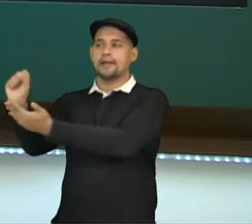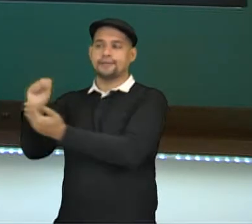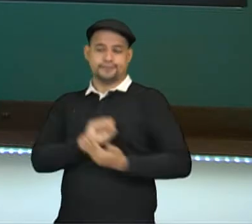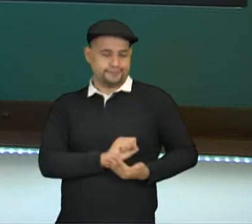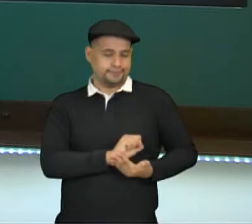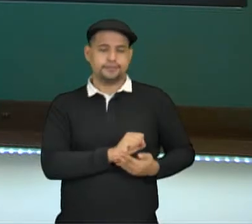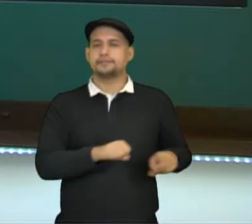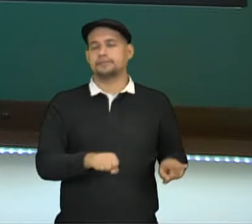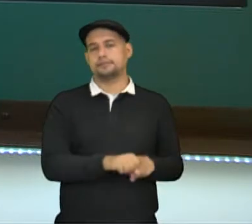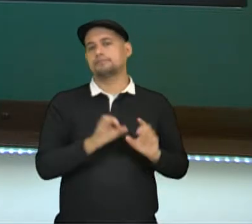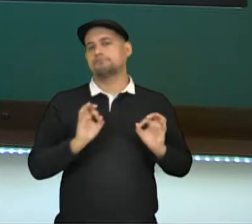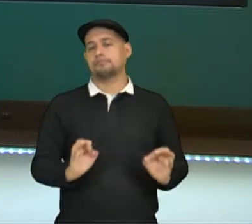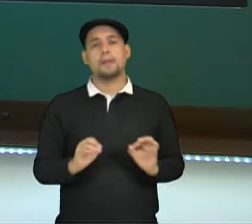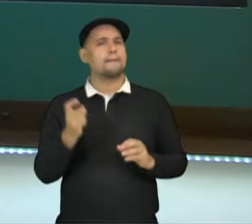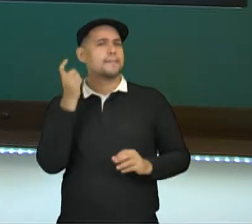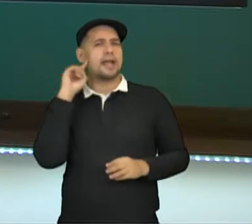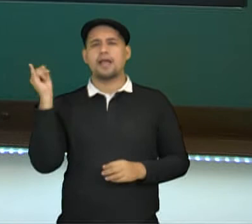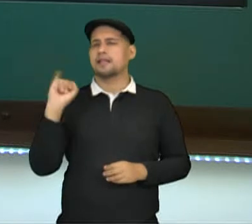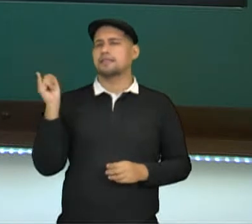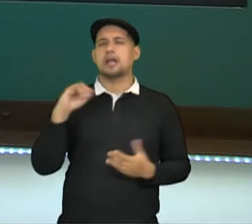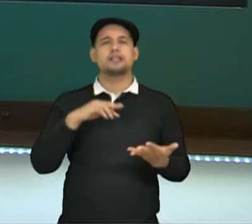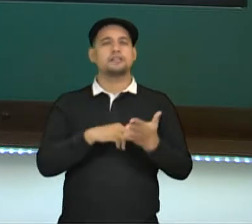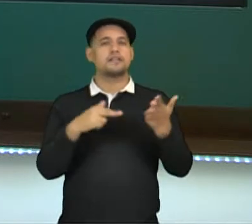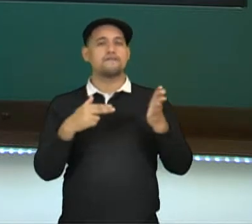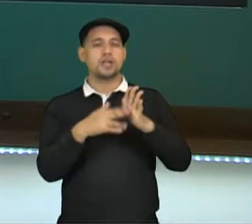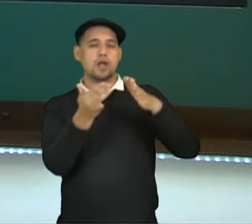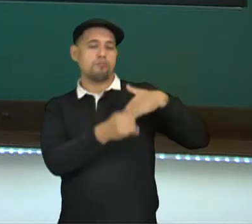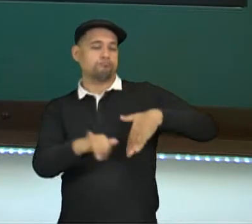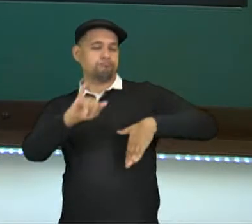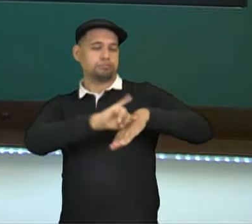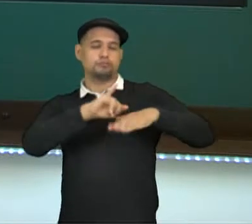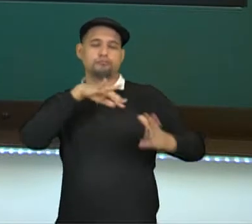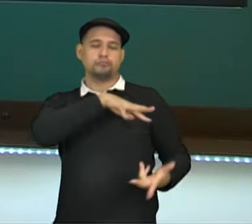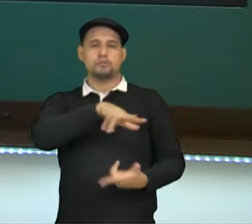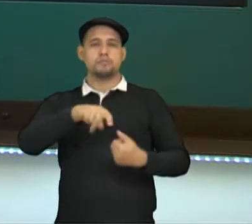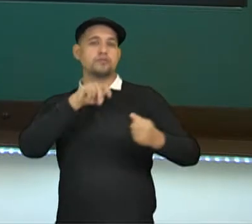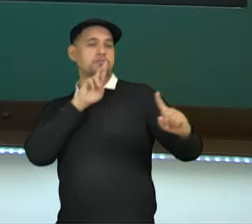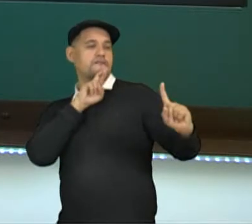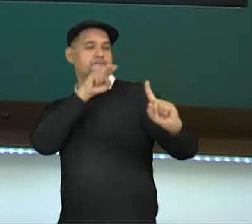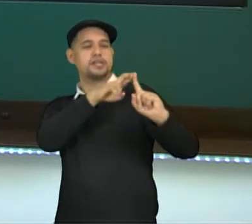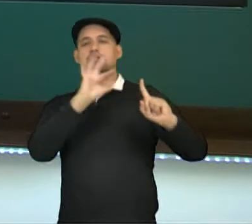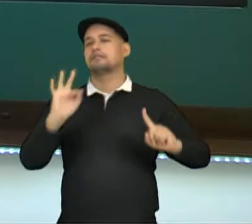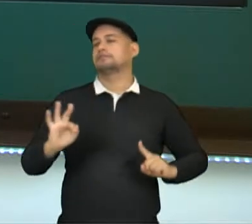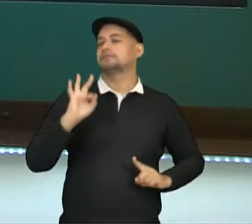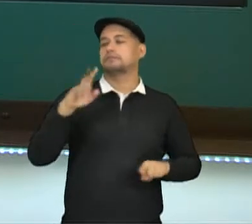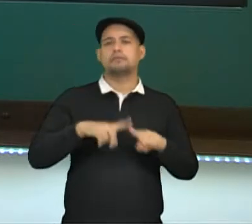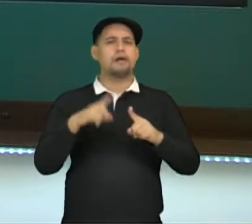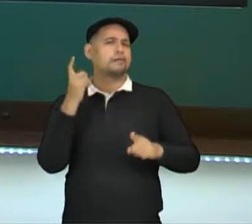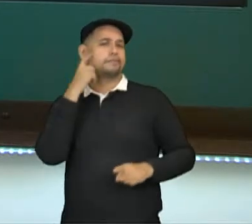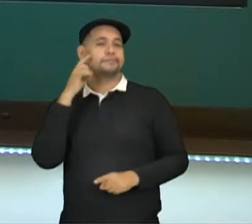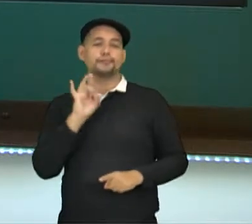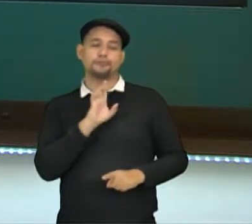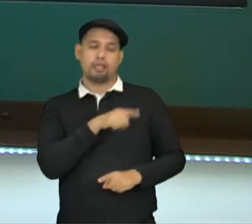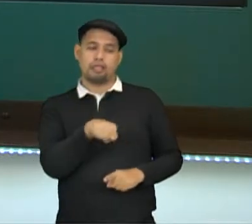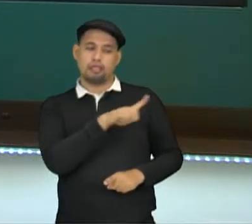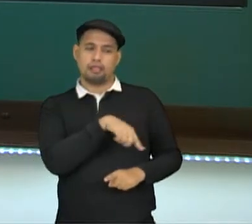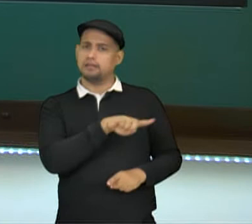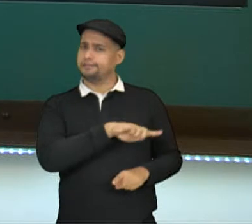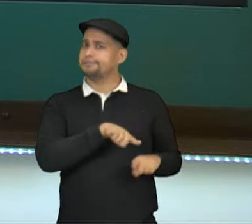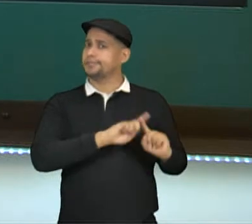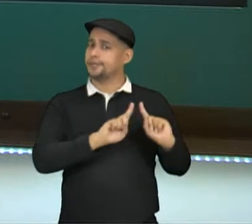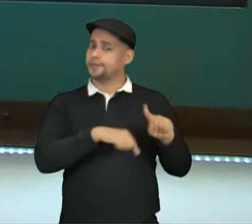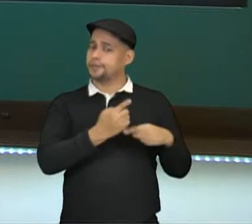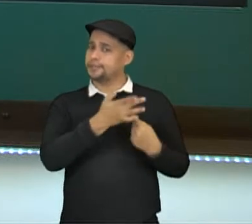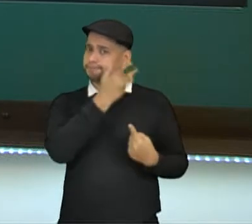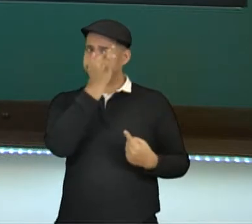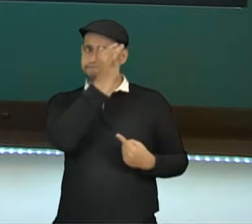Itália merece. Eles querem que a Itália se torne o centro do mundo, que seja uma referência do futuro. E um pensamento que não é só por eles também. Tem um outro figurinha que vai